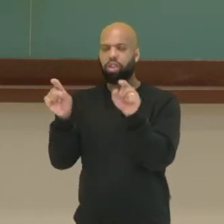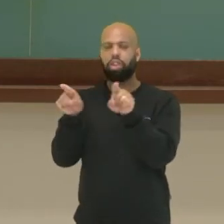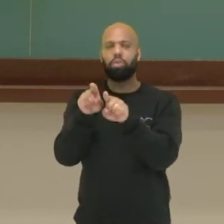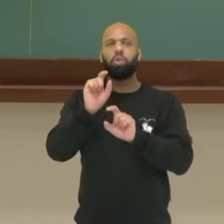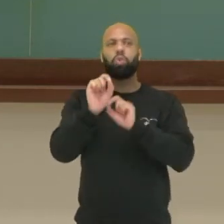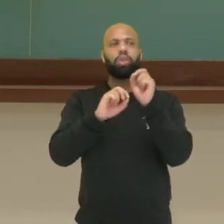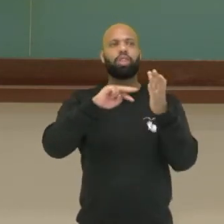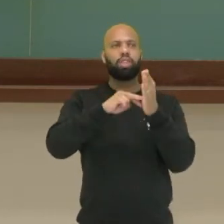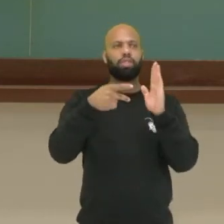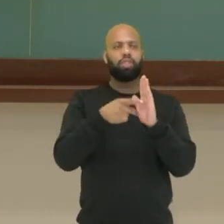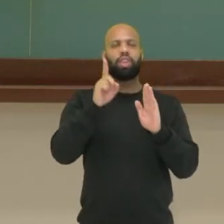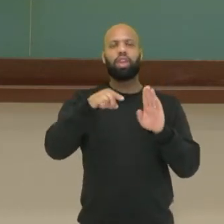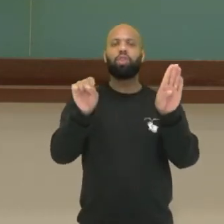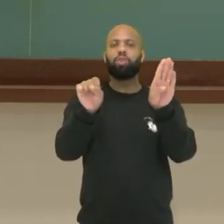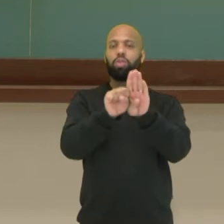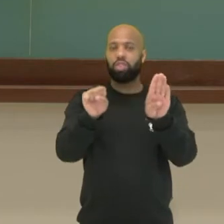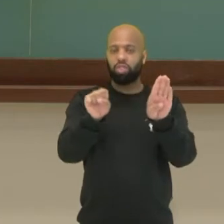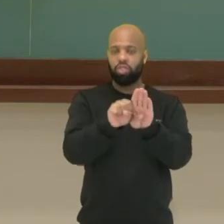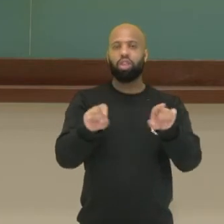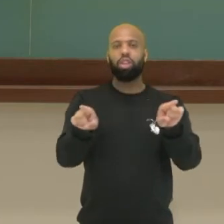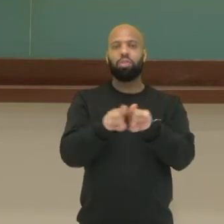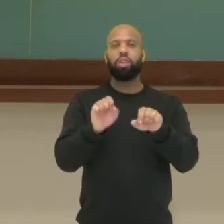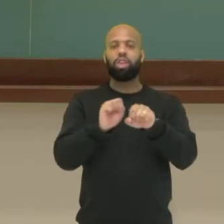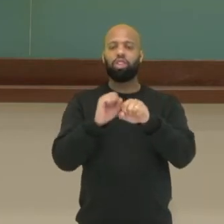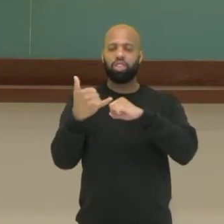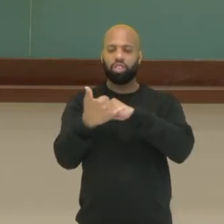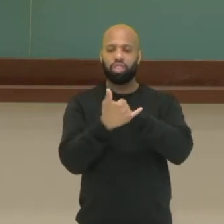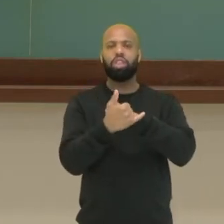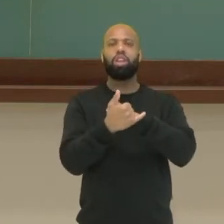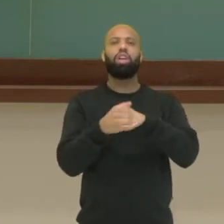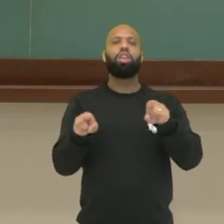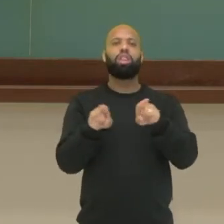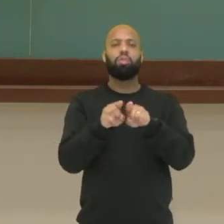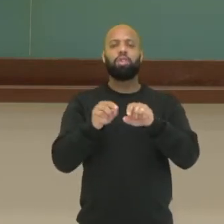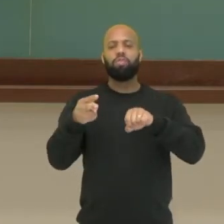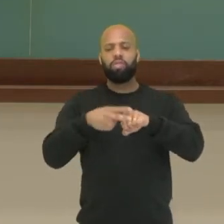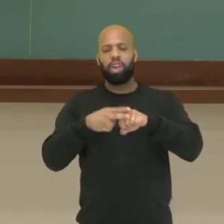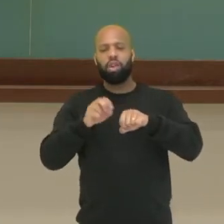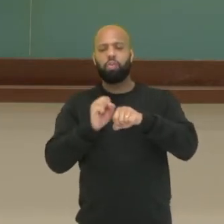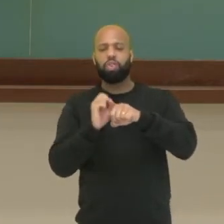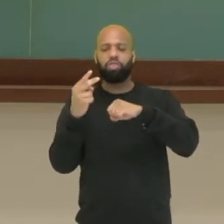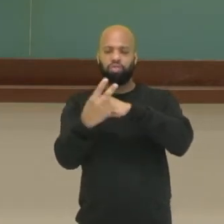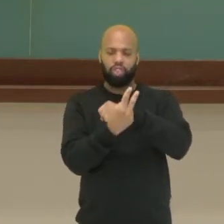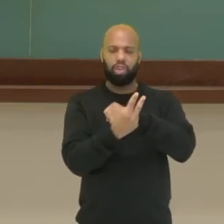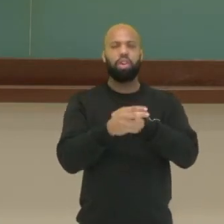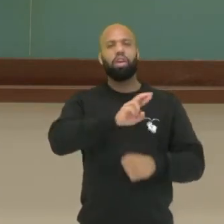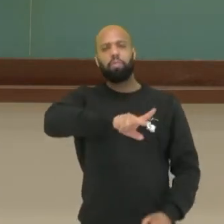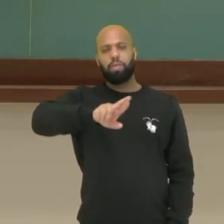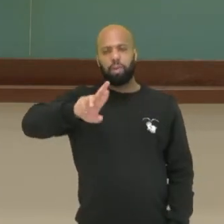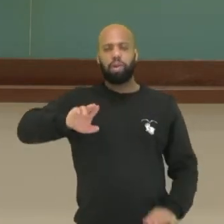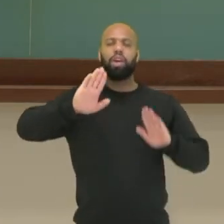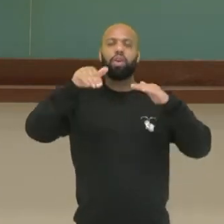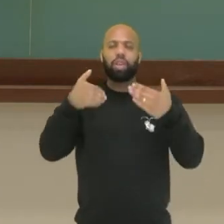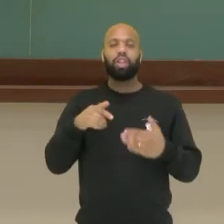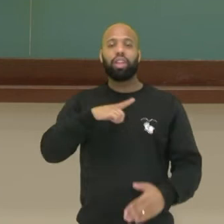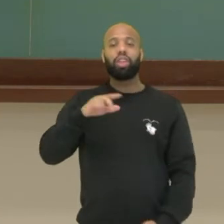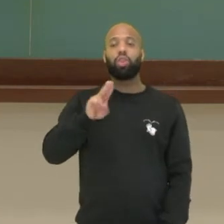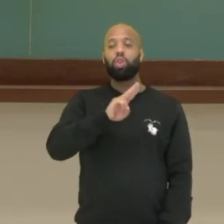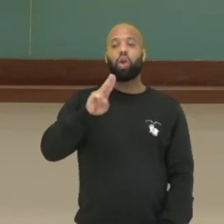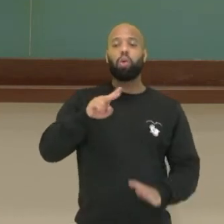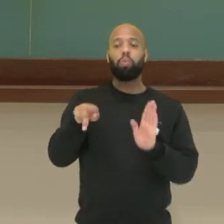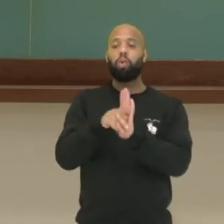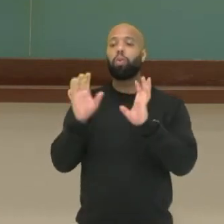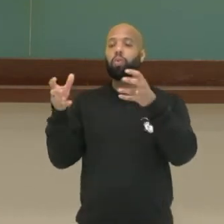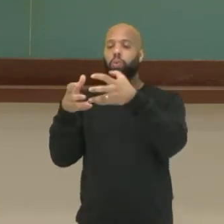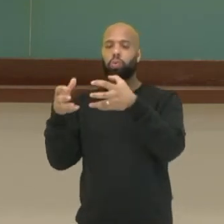significa? Substantivo, adjetivo, verbo, advérbio. Então, o nome daquela classe